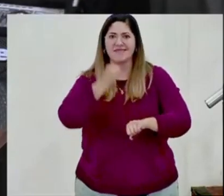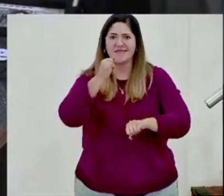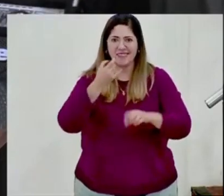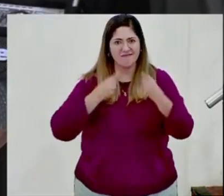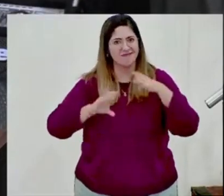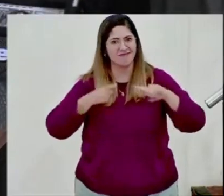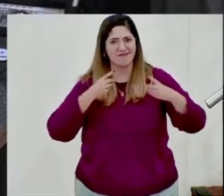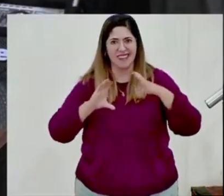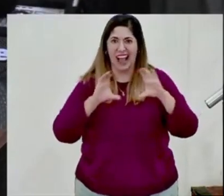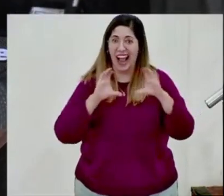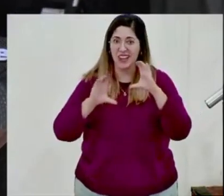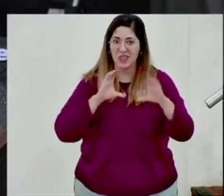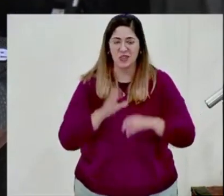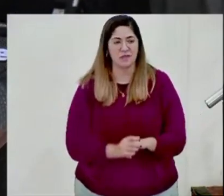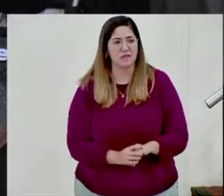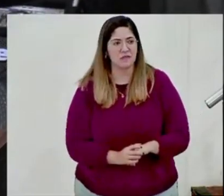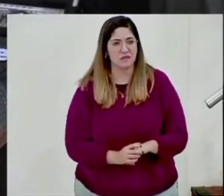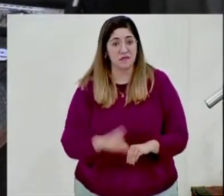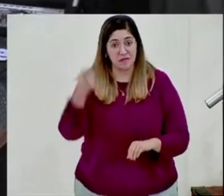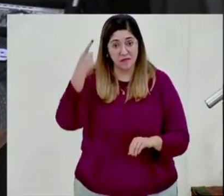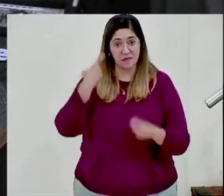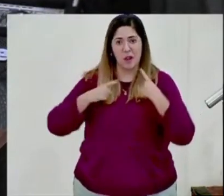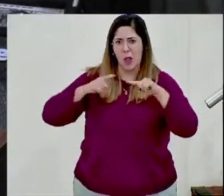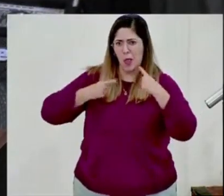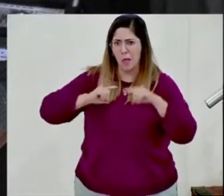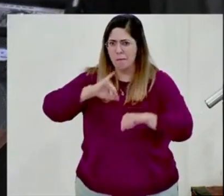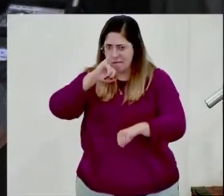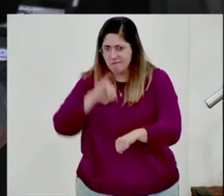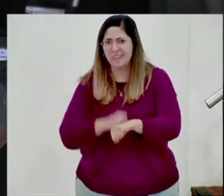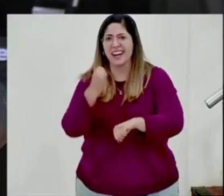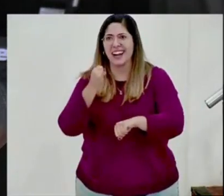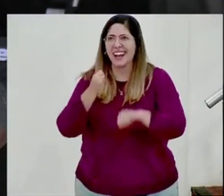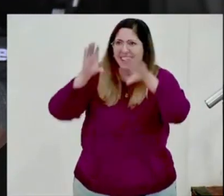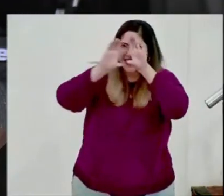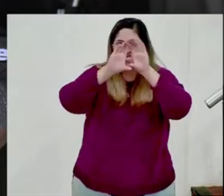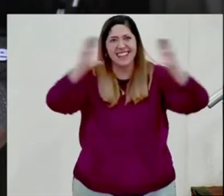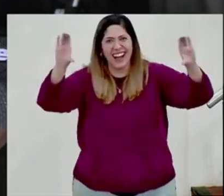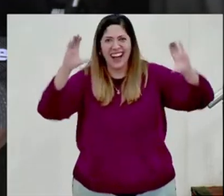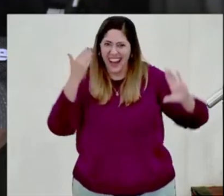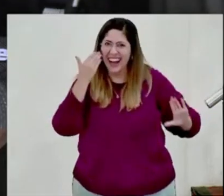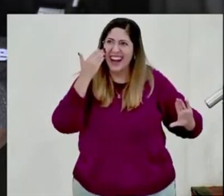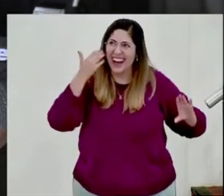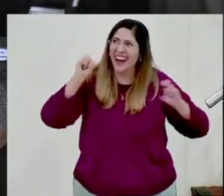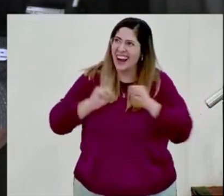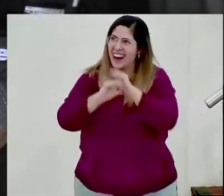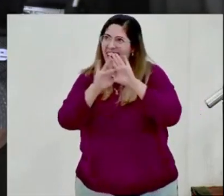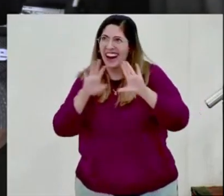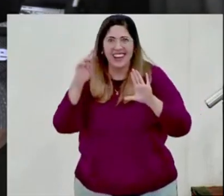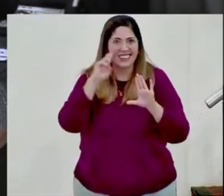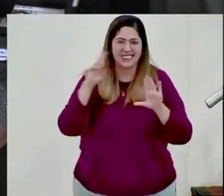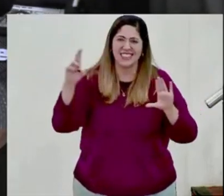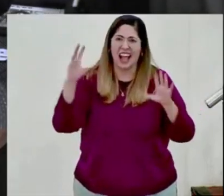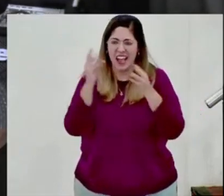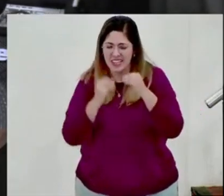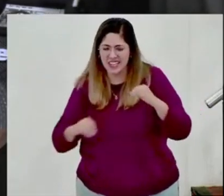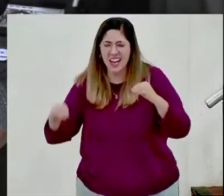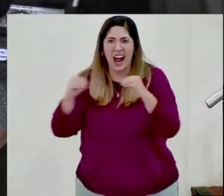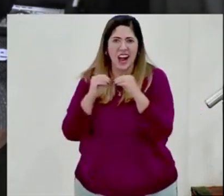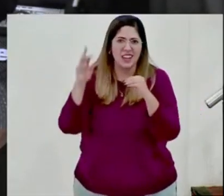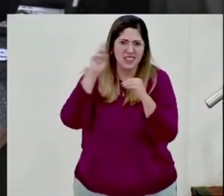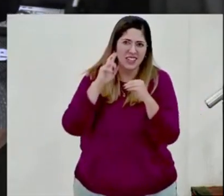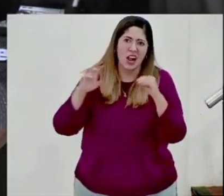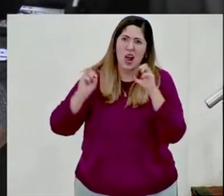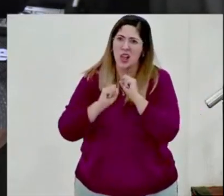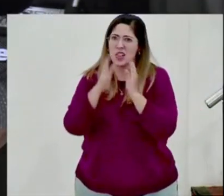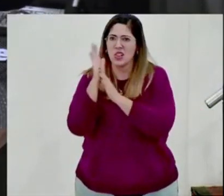de Sião. Toda vez que você canta uma música falando de Jerusalém, você está falando do céu. Grande é o Senhor e muito digno de louvor na cidade do nosso Deus, o